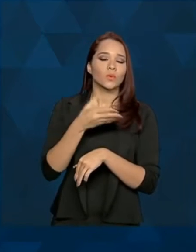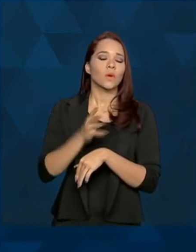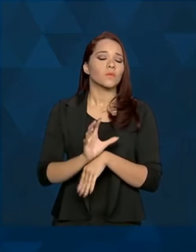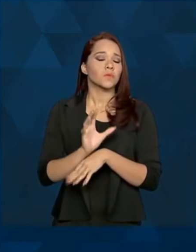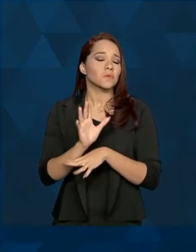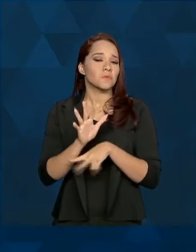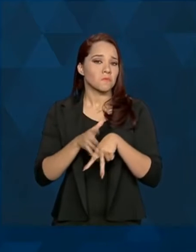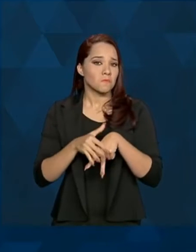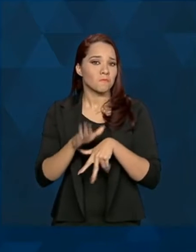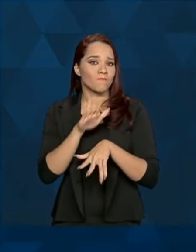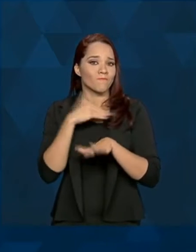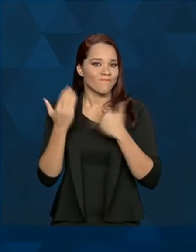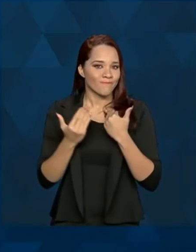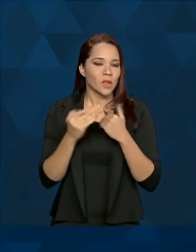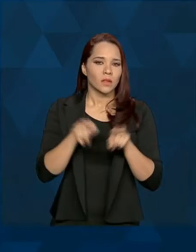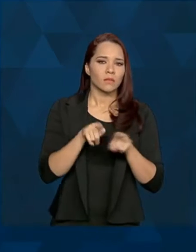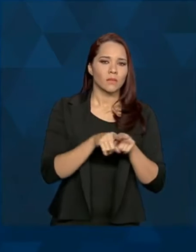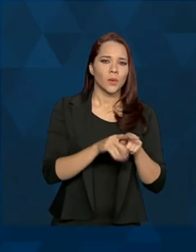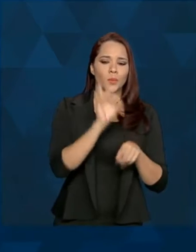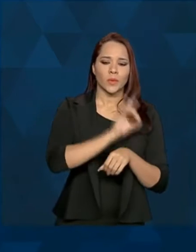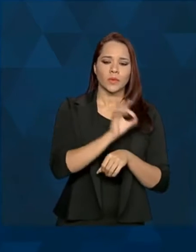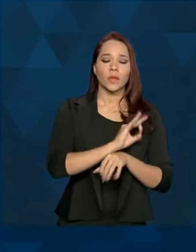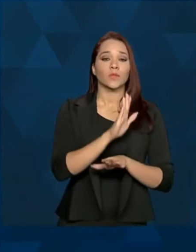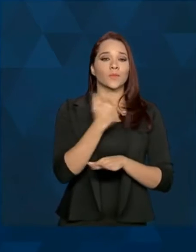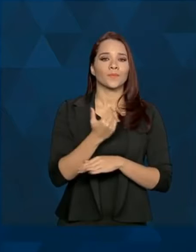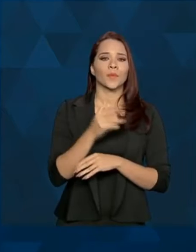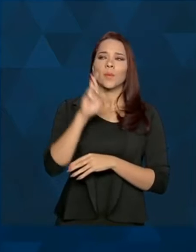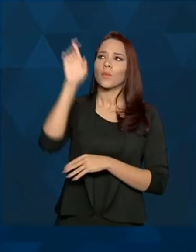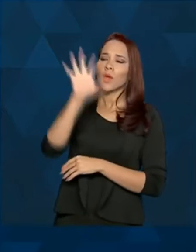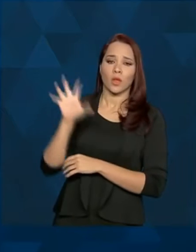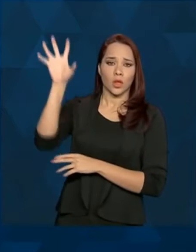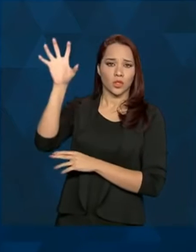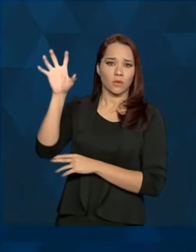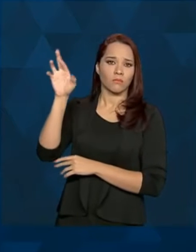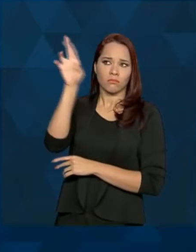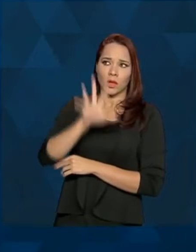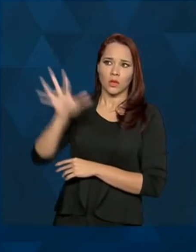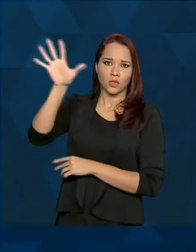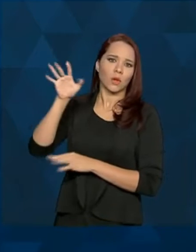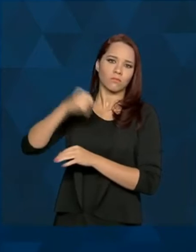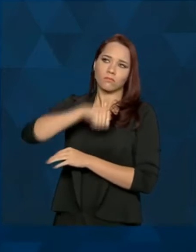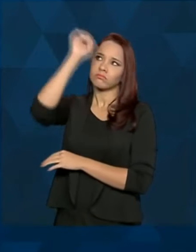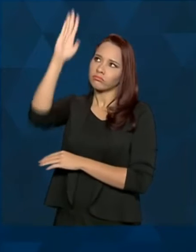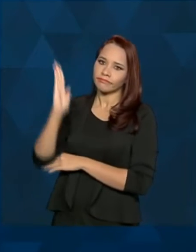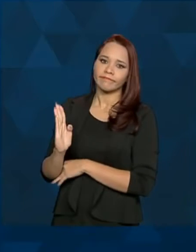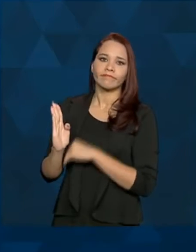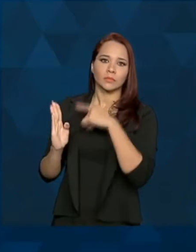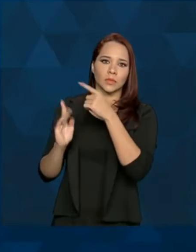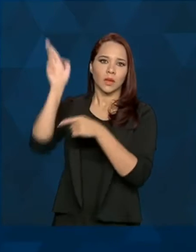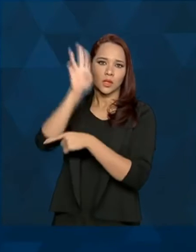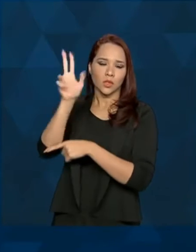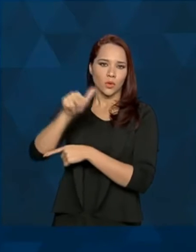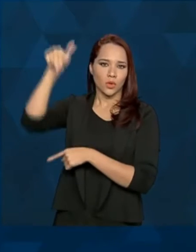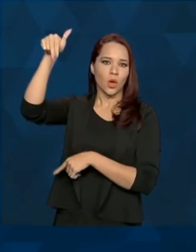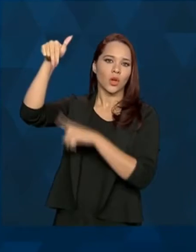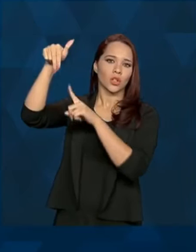óbitos, o total de óbitos e a mortalidade, por região, né, por região geográfica do nosso país, tanto para a região norte,